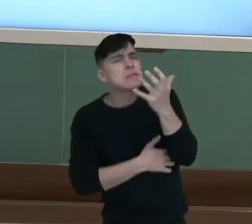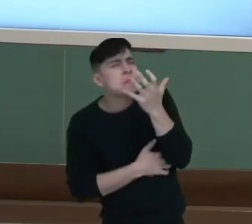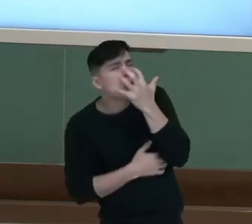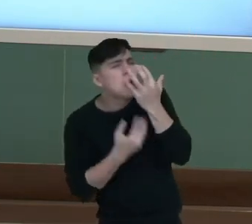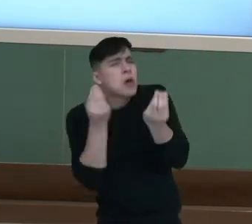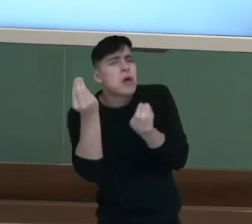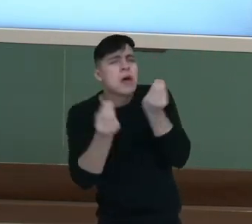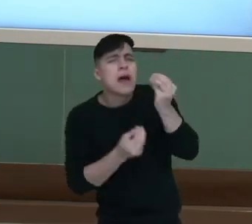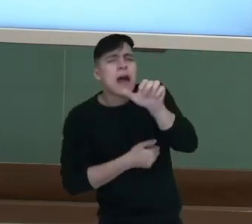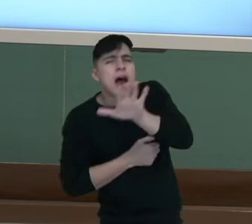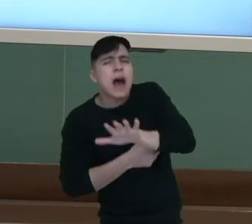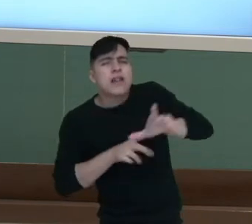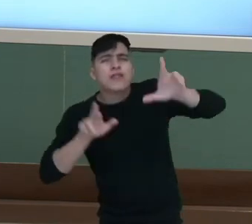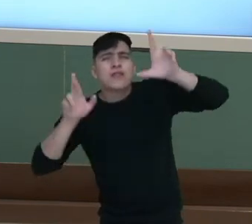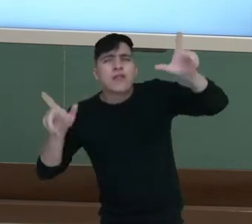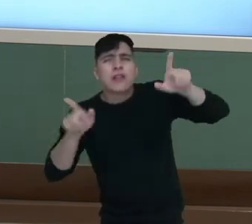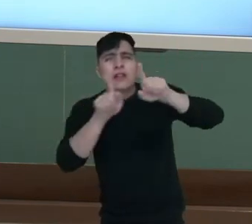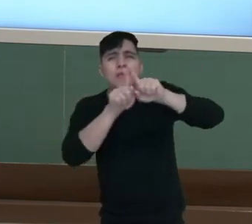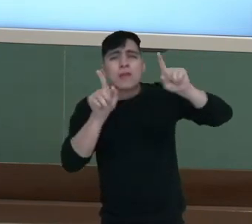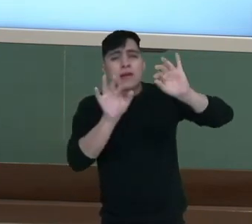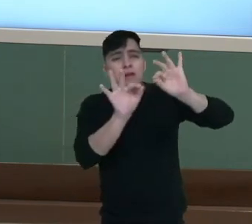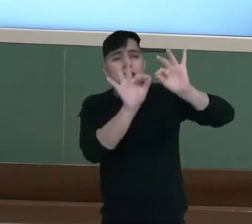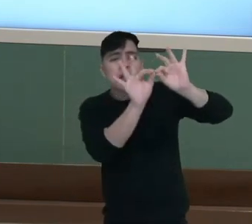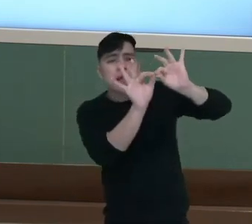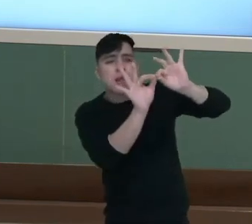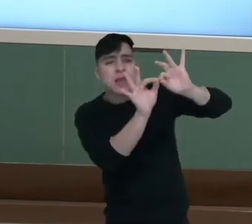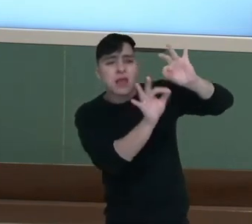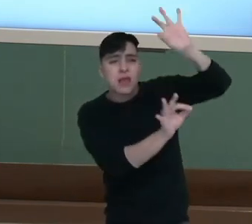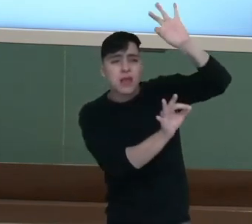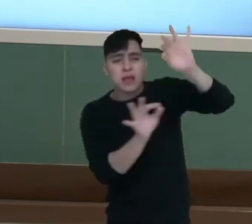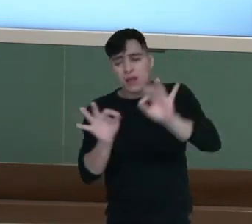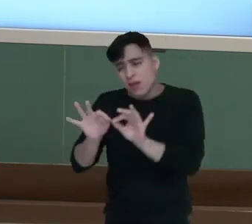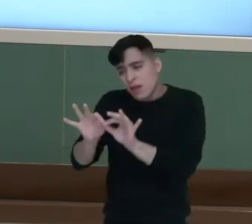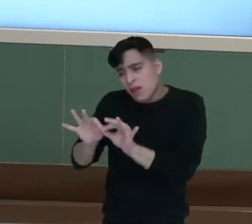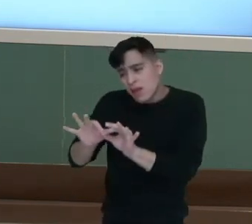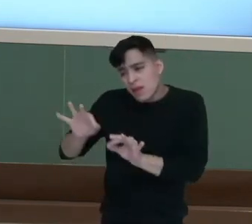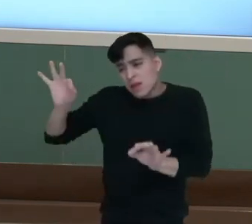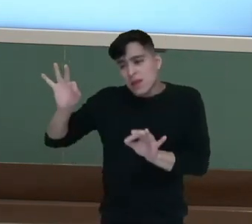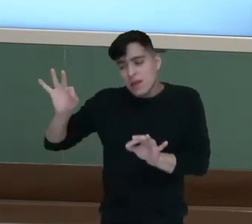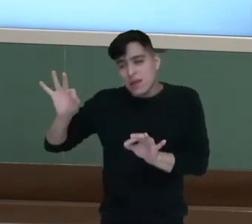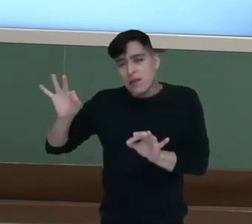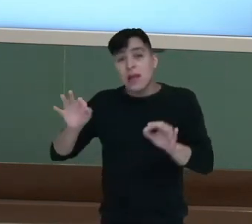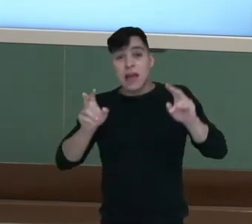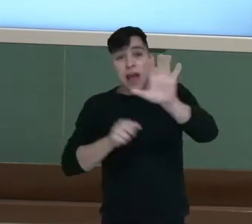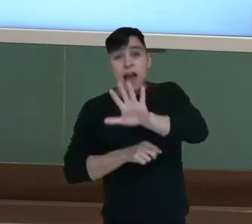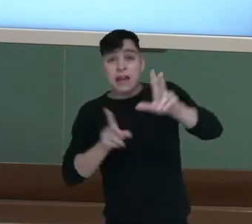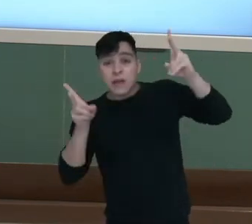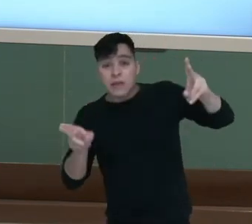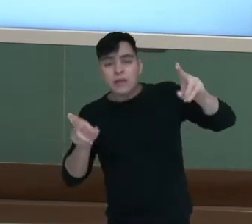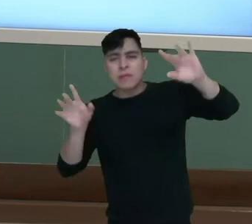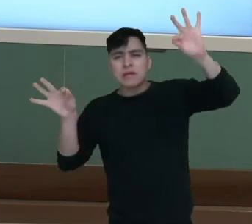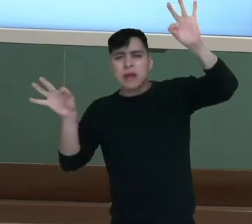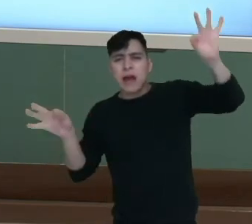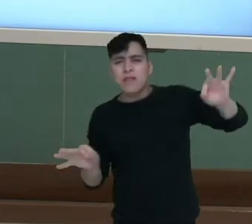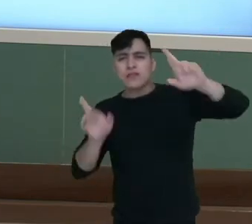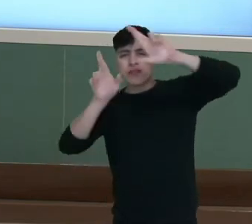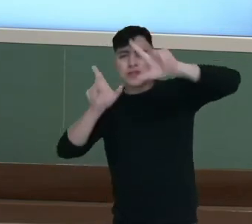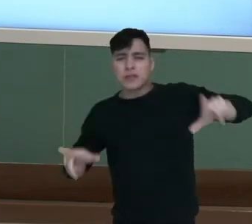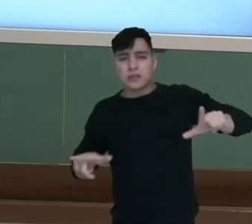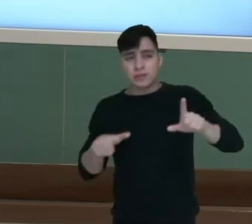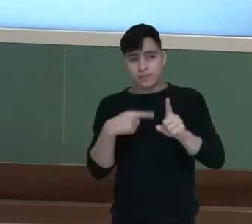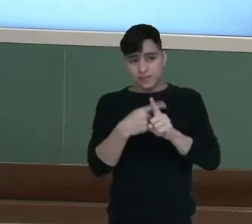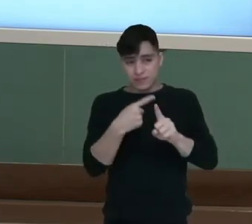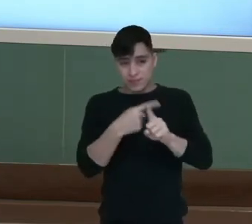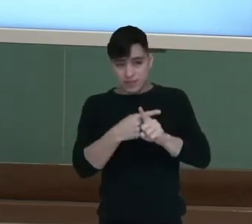a área vai ser diferente e o comprimento de arco vão ser, melhor dizendo, as áreas são iguais e o comprimento de arco são diferentes? Muito simples, porque